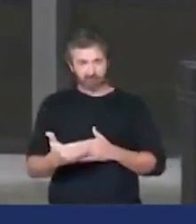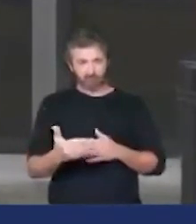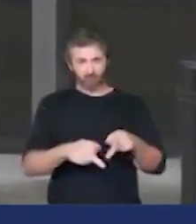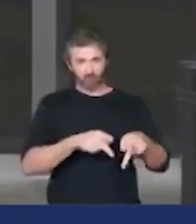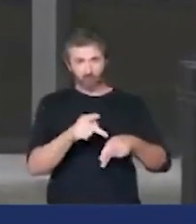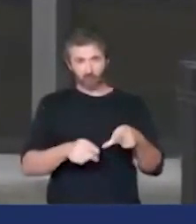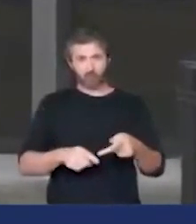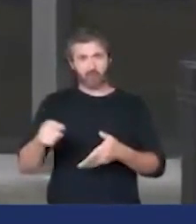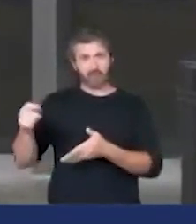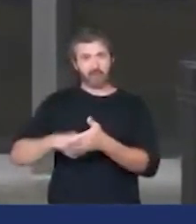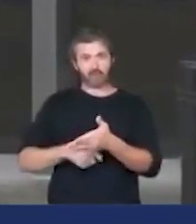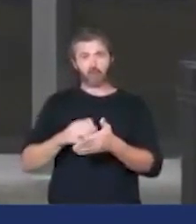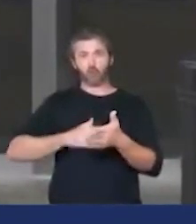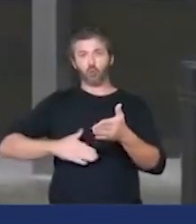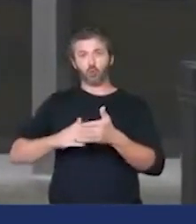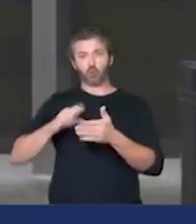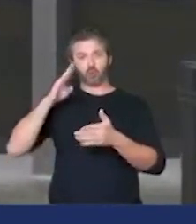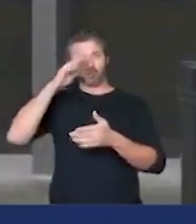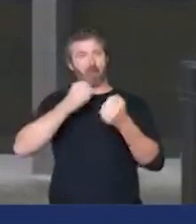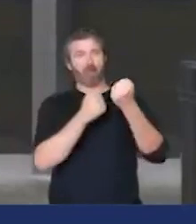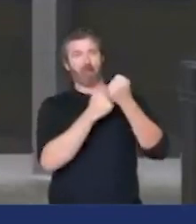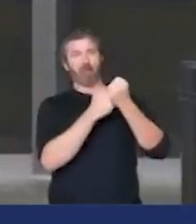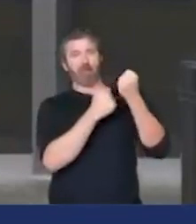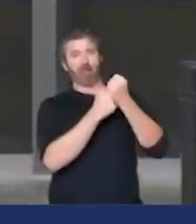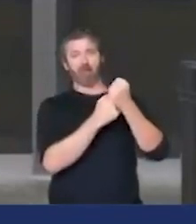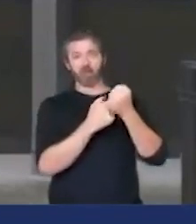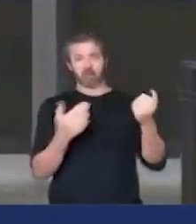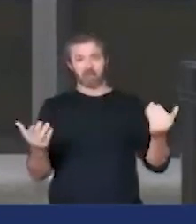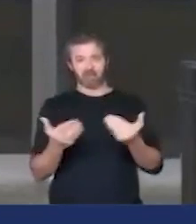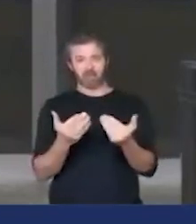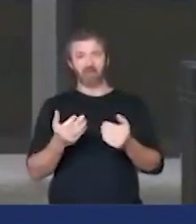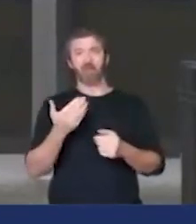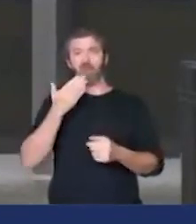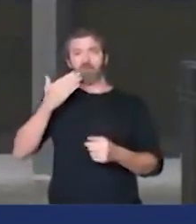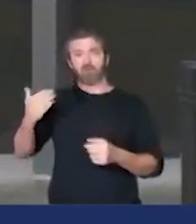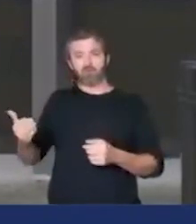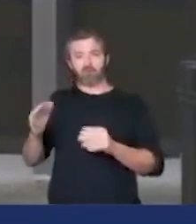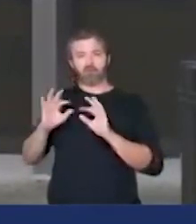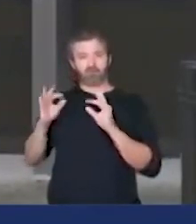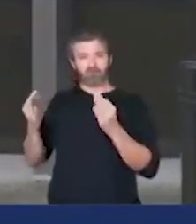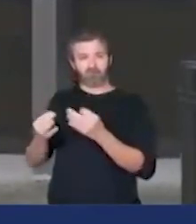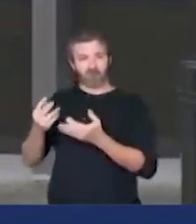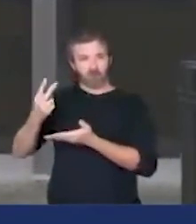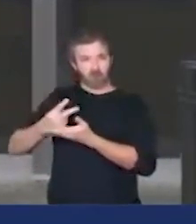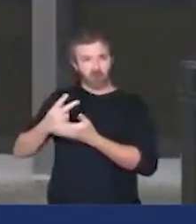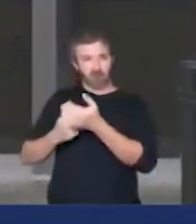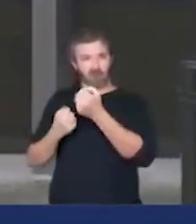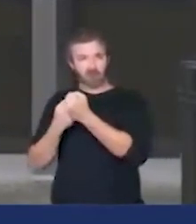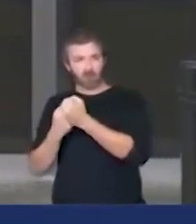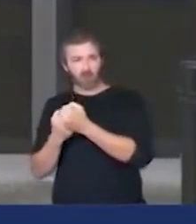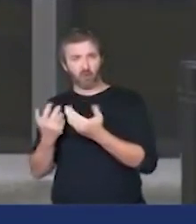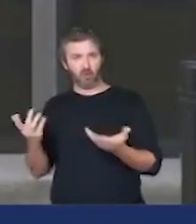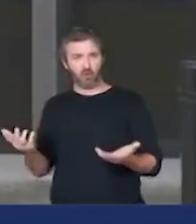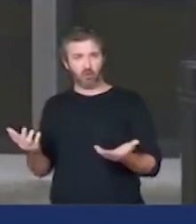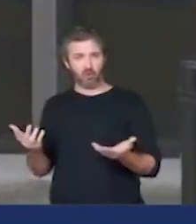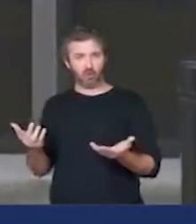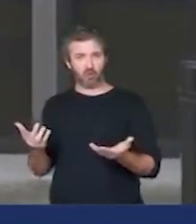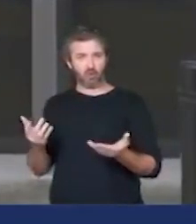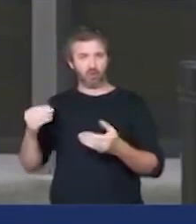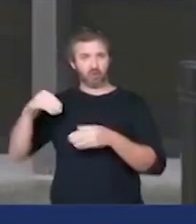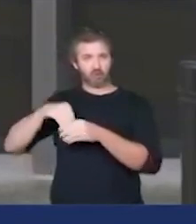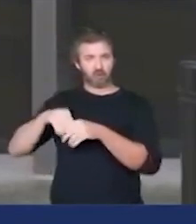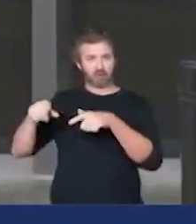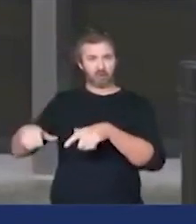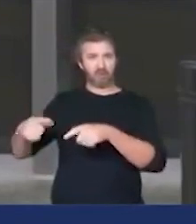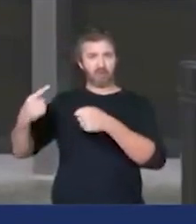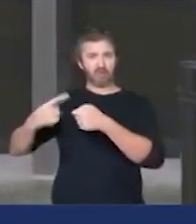beneficiá-lo, assinou embaixo tudo que o governo Bolsonaro fez e ainda beneficiar seus próprios aliados, que são seus familiares, nos